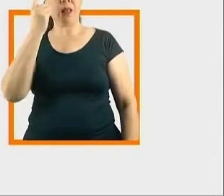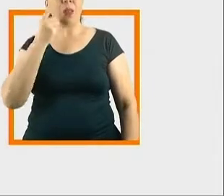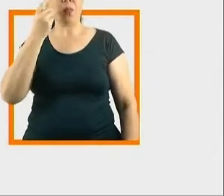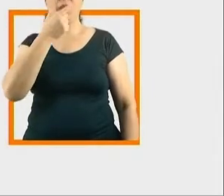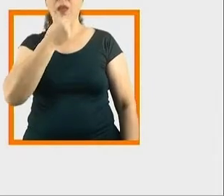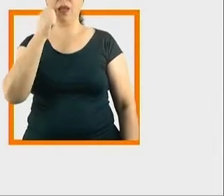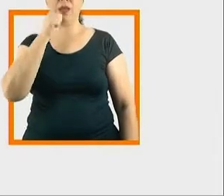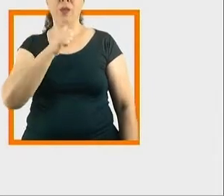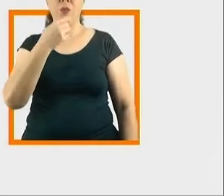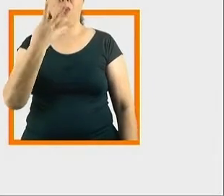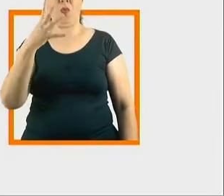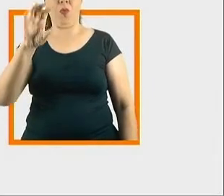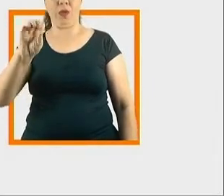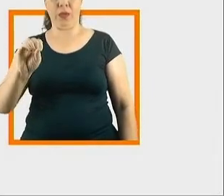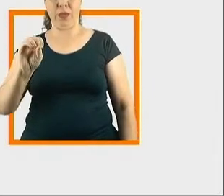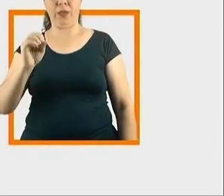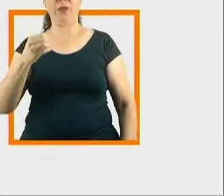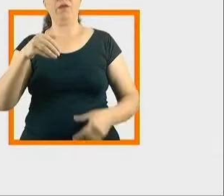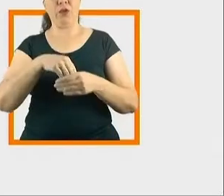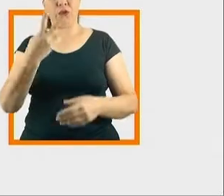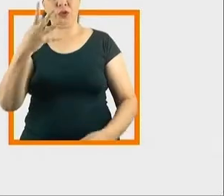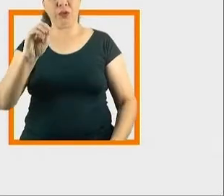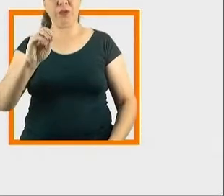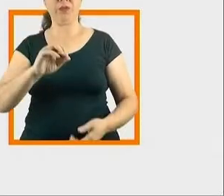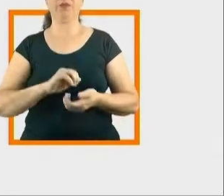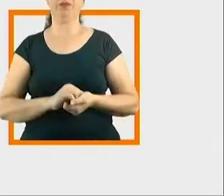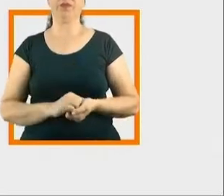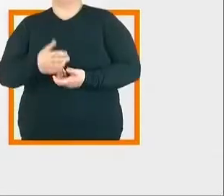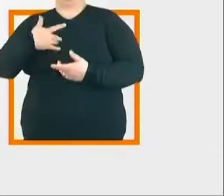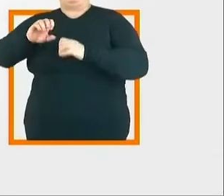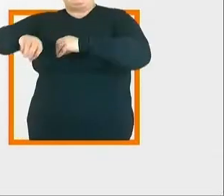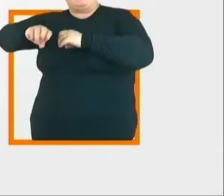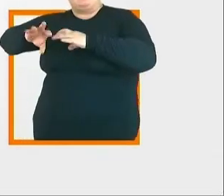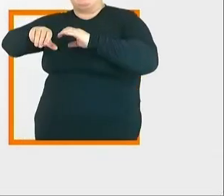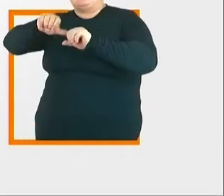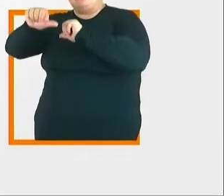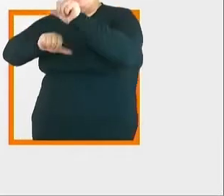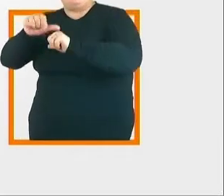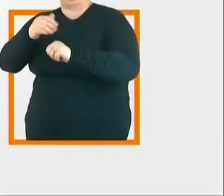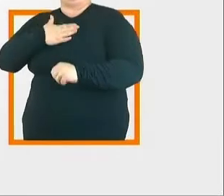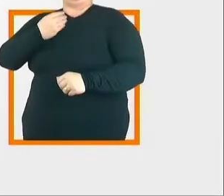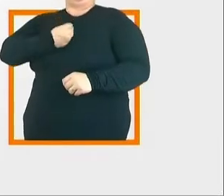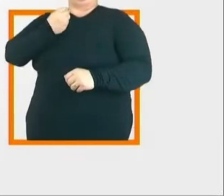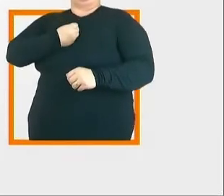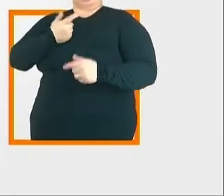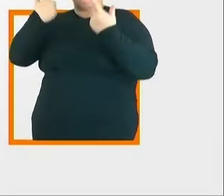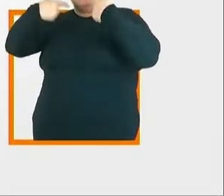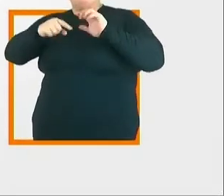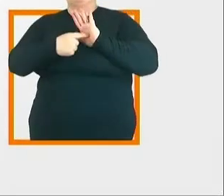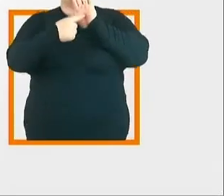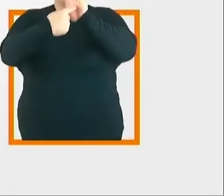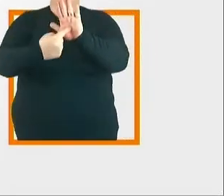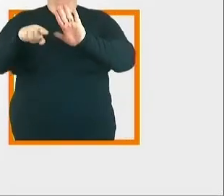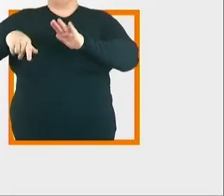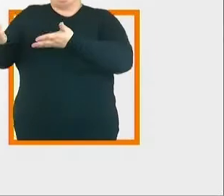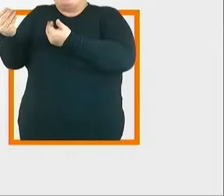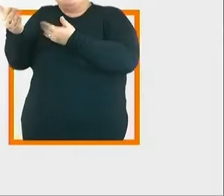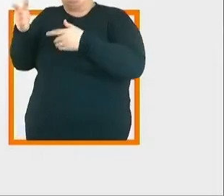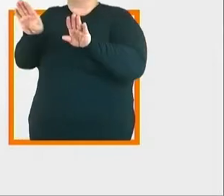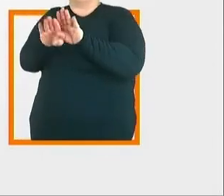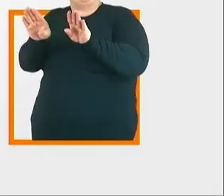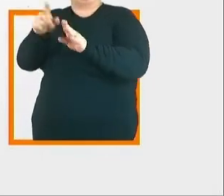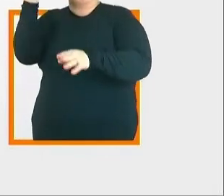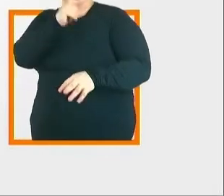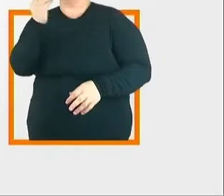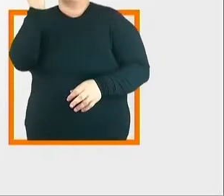os candidatos e candidatas do PSB 40. Vote no 40. A educação transformou minha vida. Estou aqui para que nossos jovens